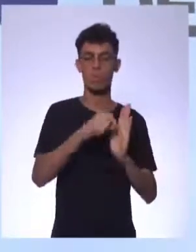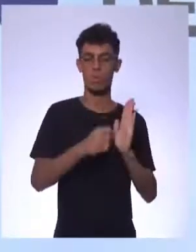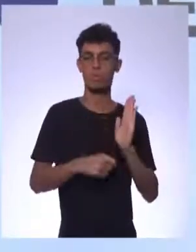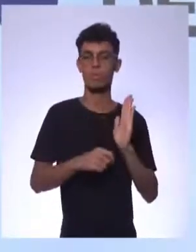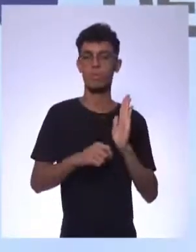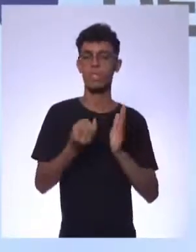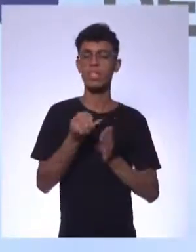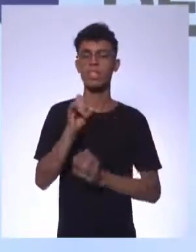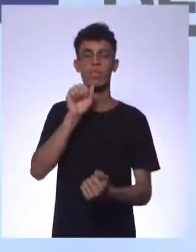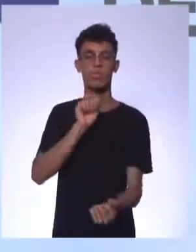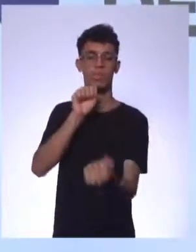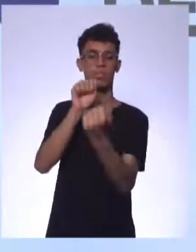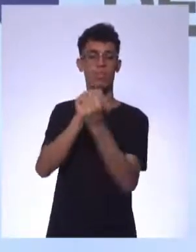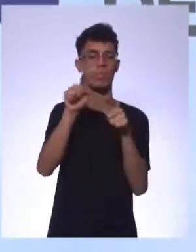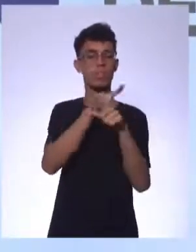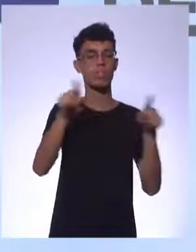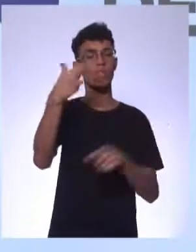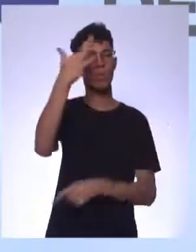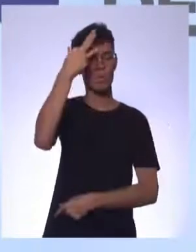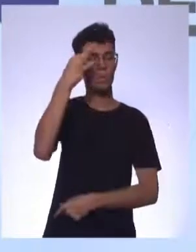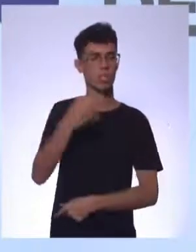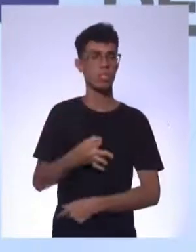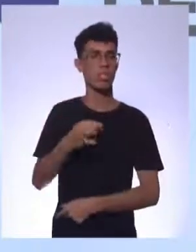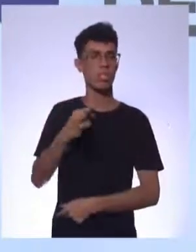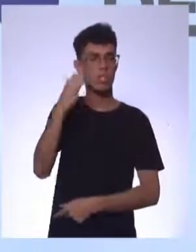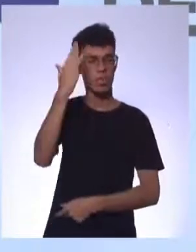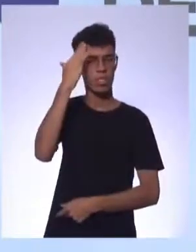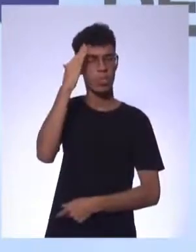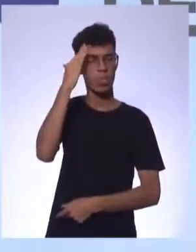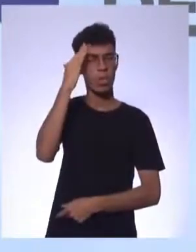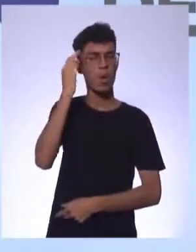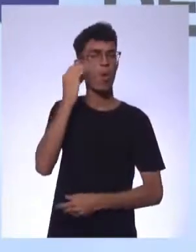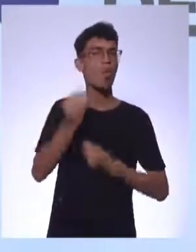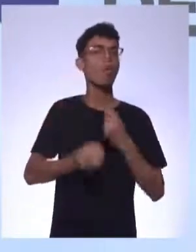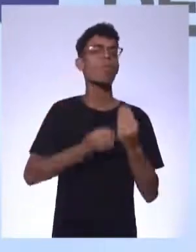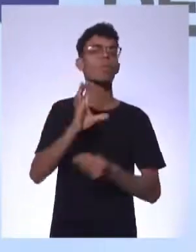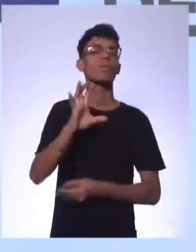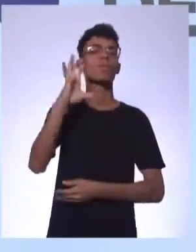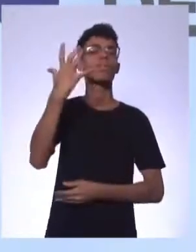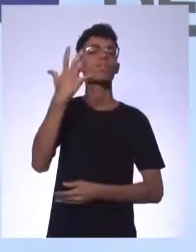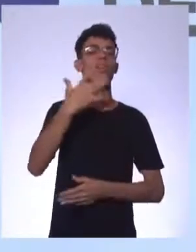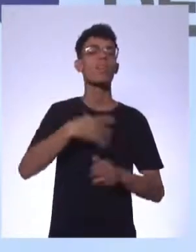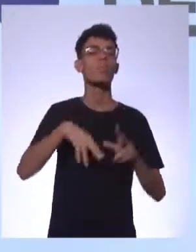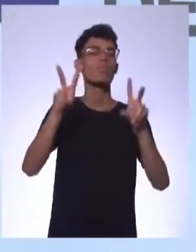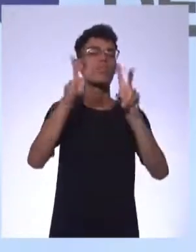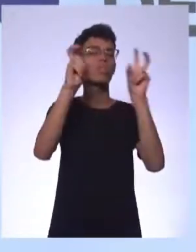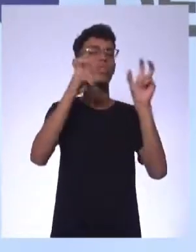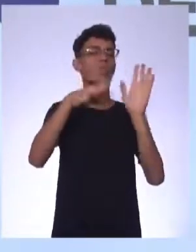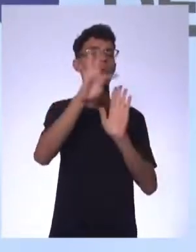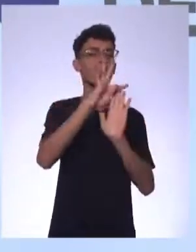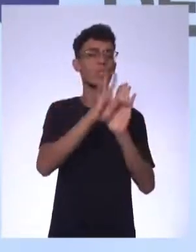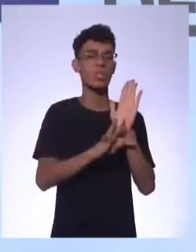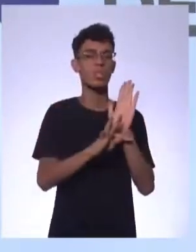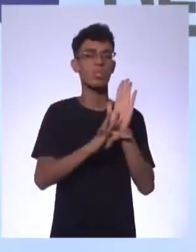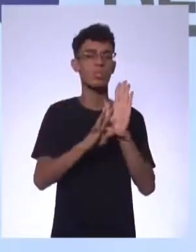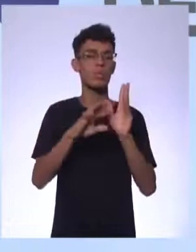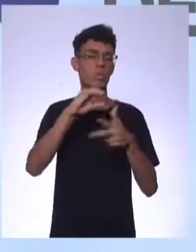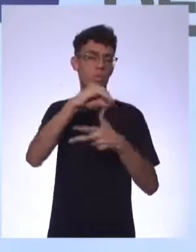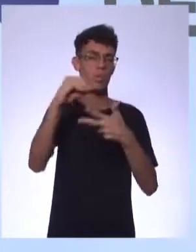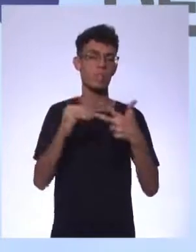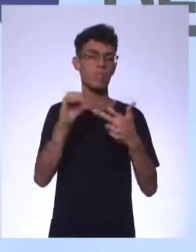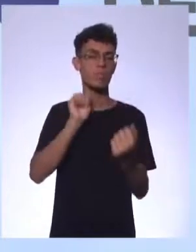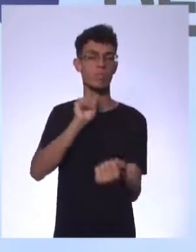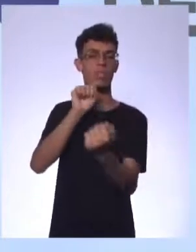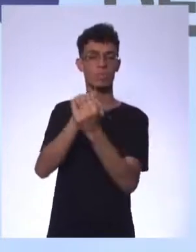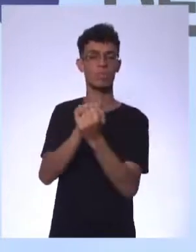vai ter um pouquinho do que será aquela prova, né, do que é o texto do Enem. Então, nos acompanhe. Antes de mais